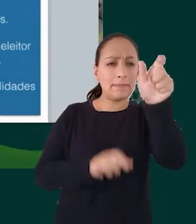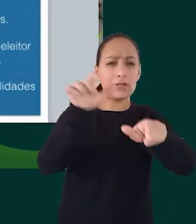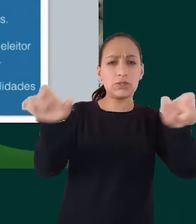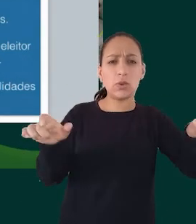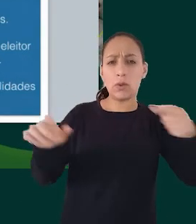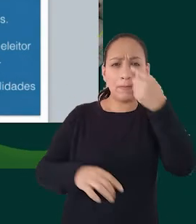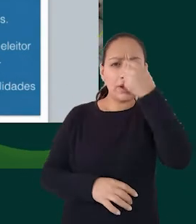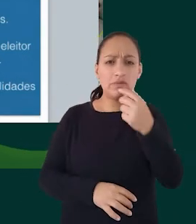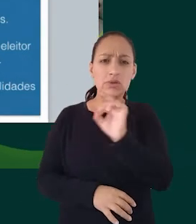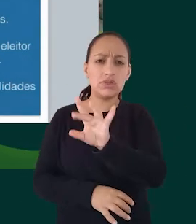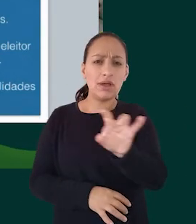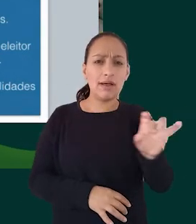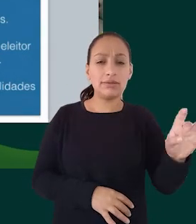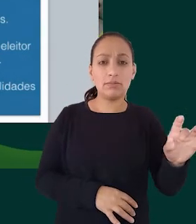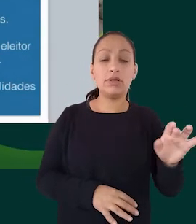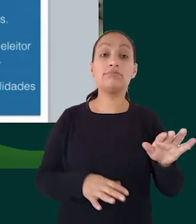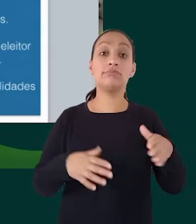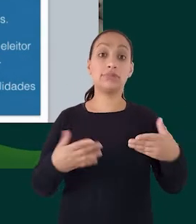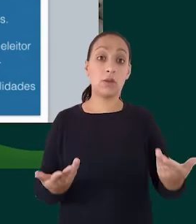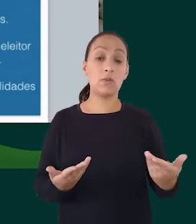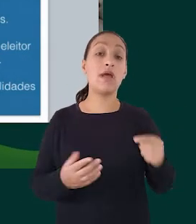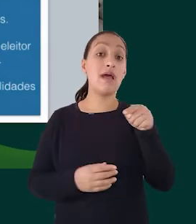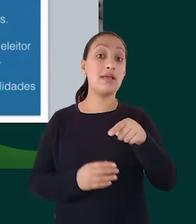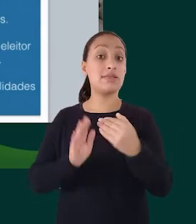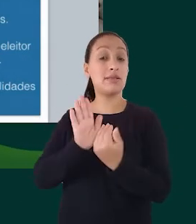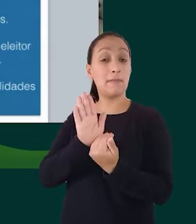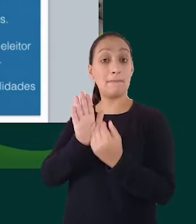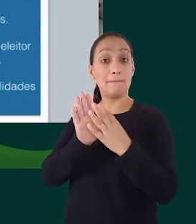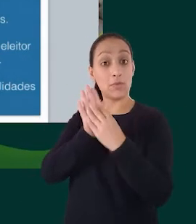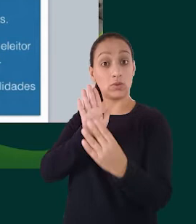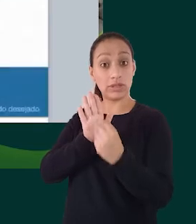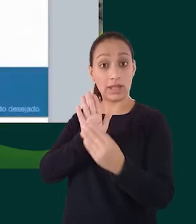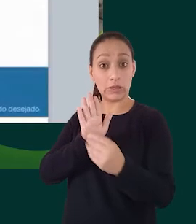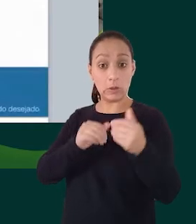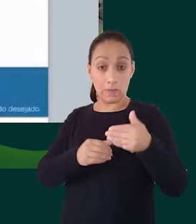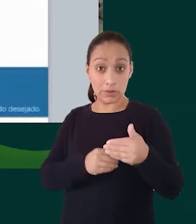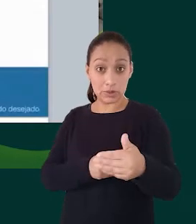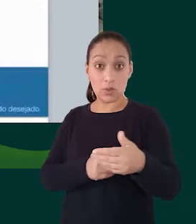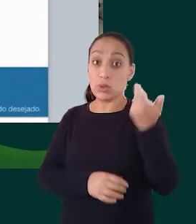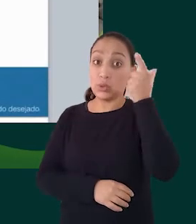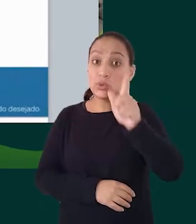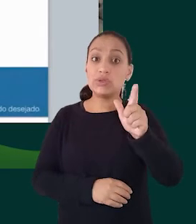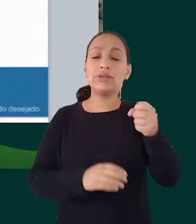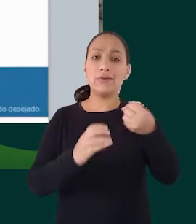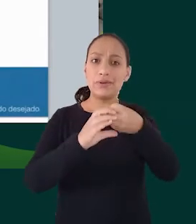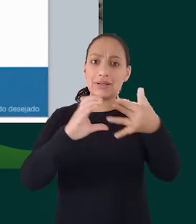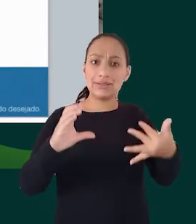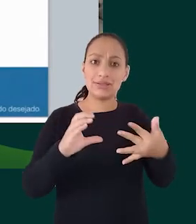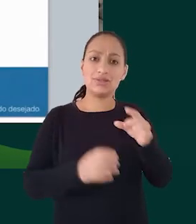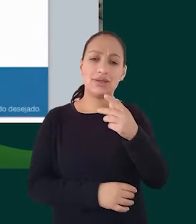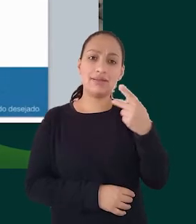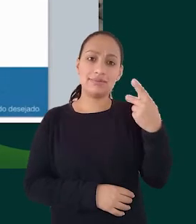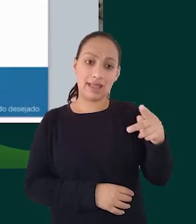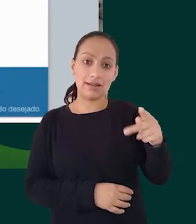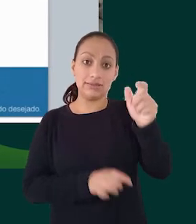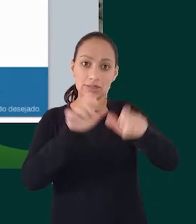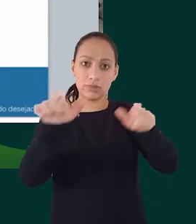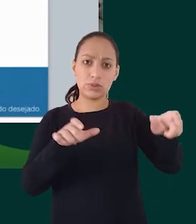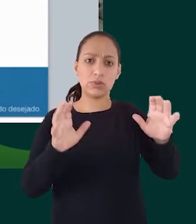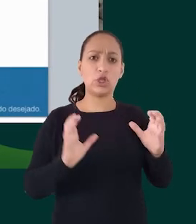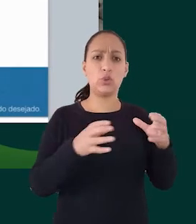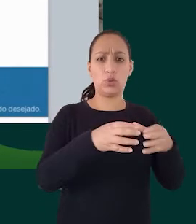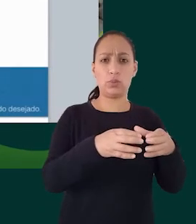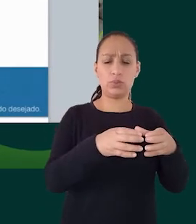caracterizar essas pessoas. E a partir desse modelo, ele conseguiu caracterizar as pessoas em grupos